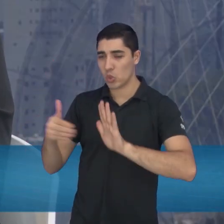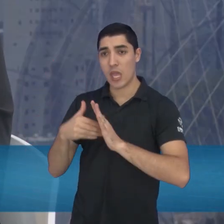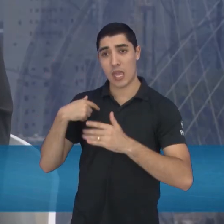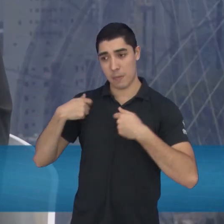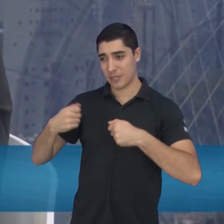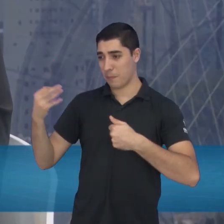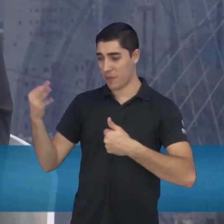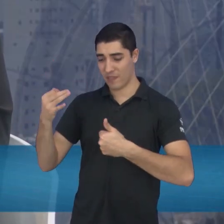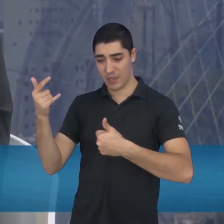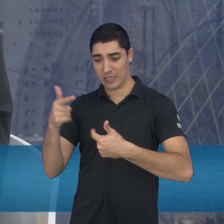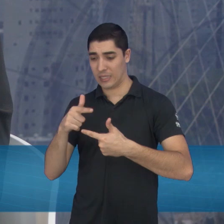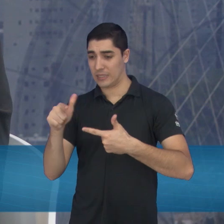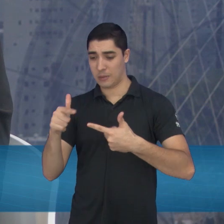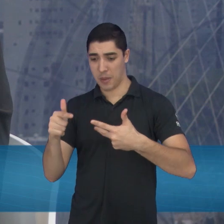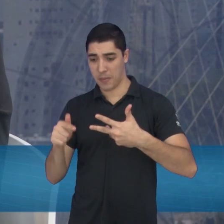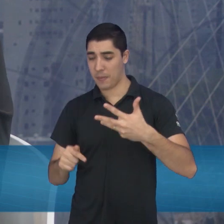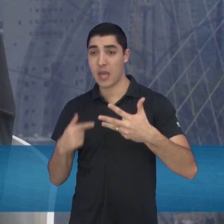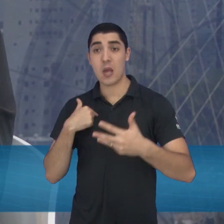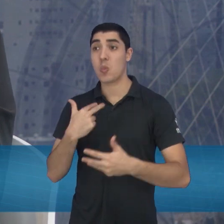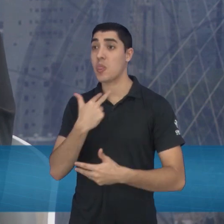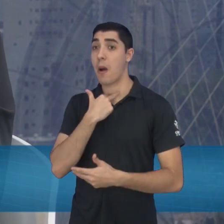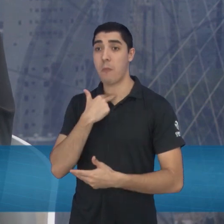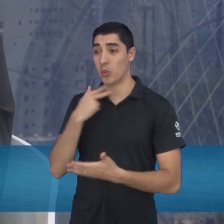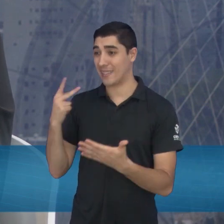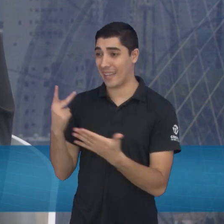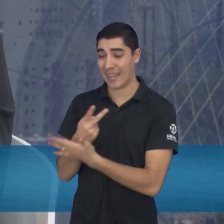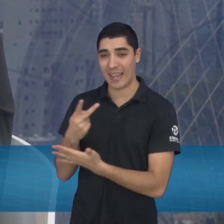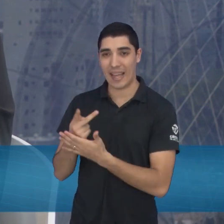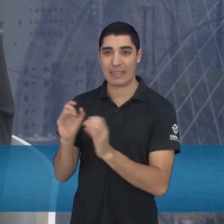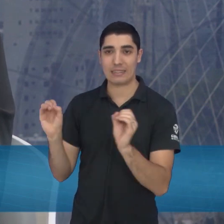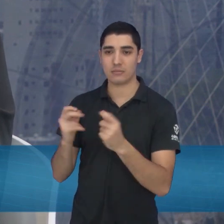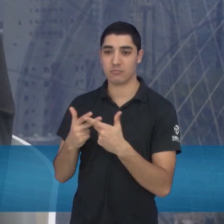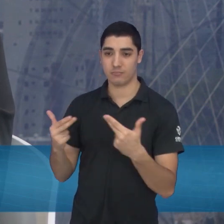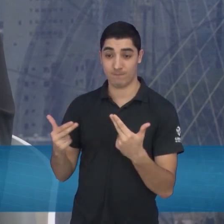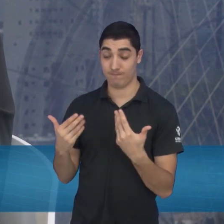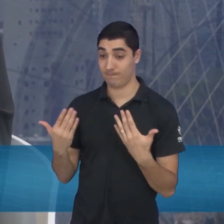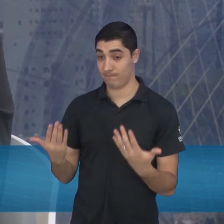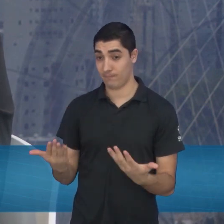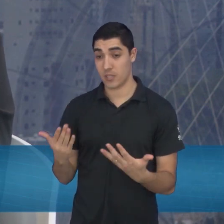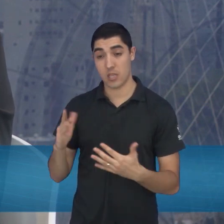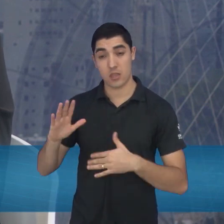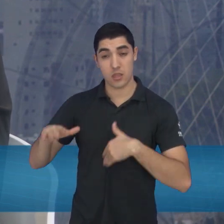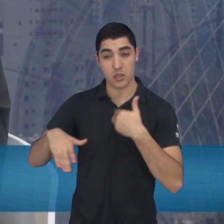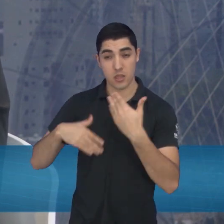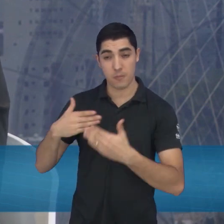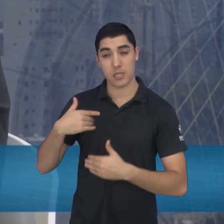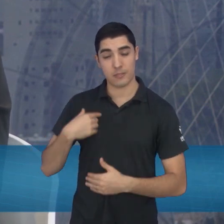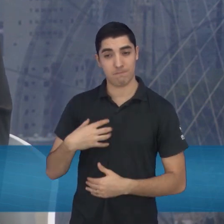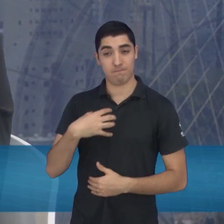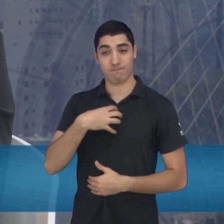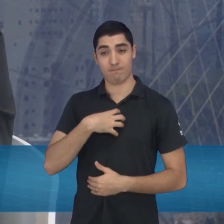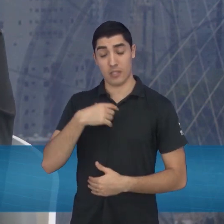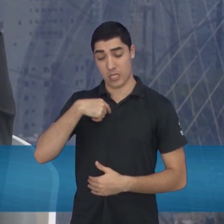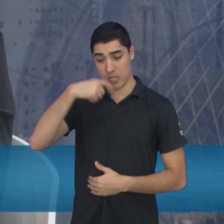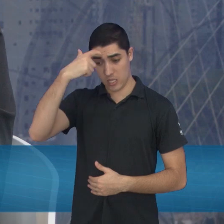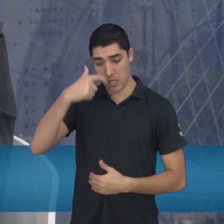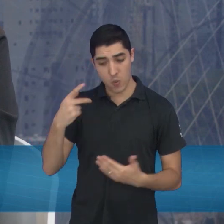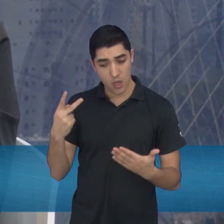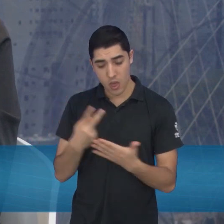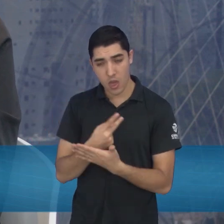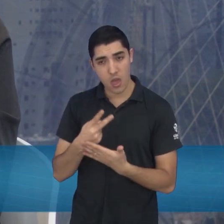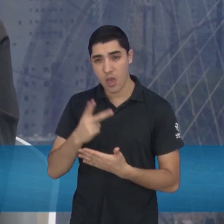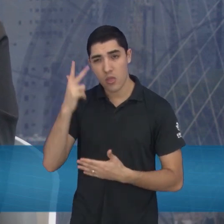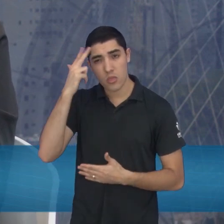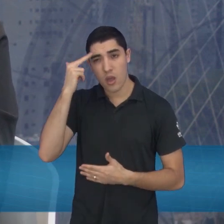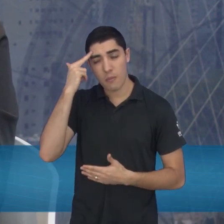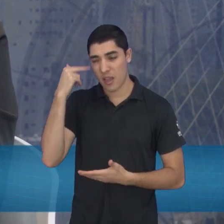ter falhas, que não pode ter faltas, né? A hora que a gente se permite falhar, errar, ficar